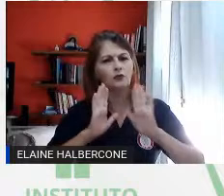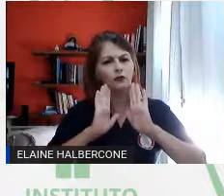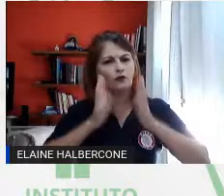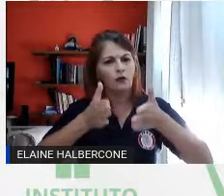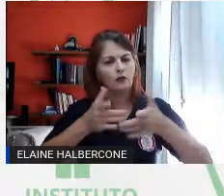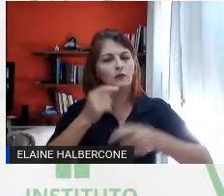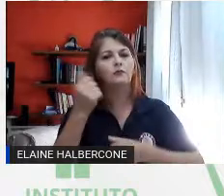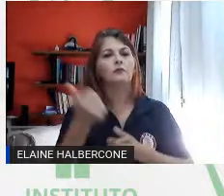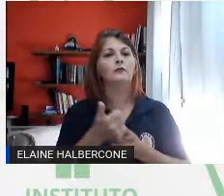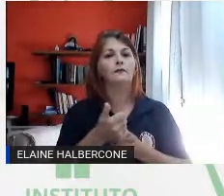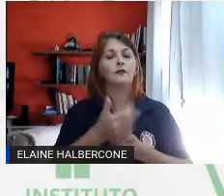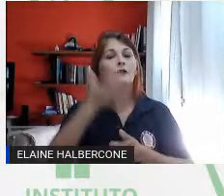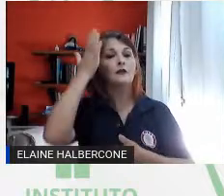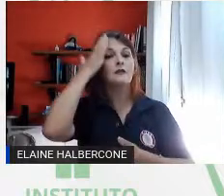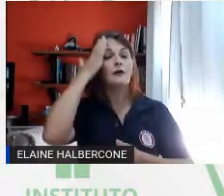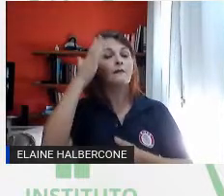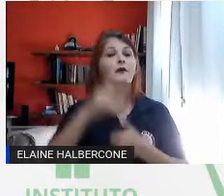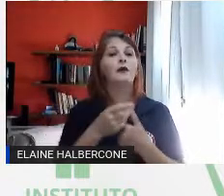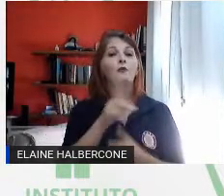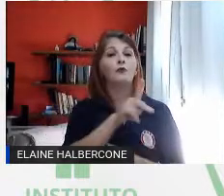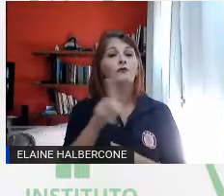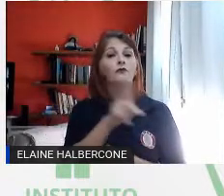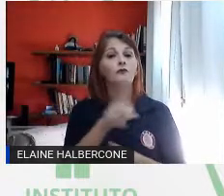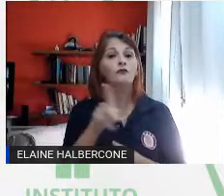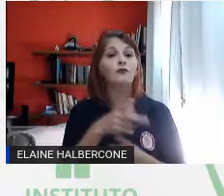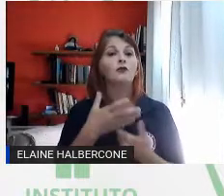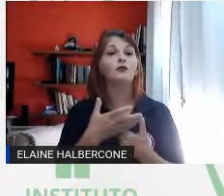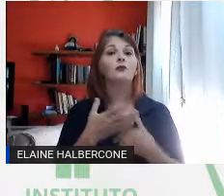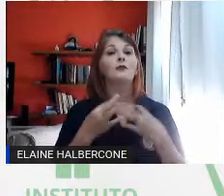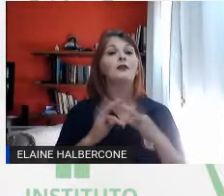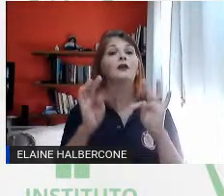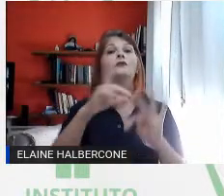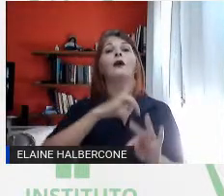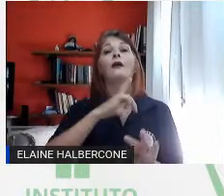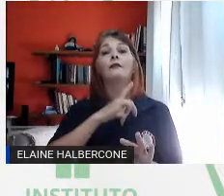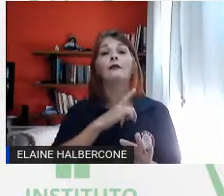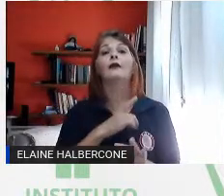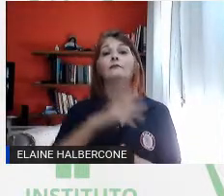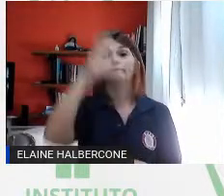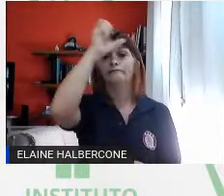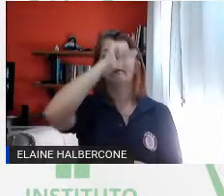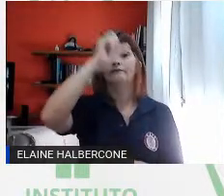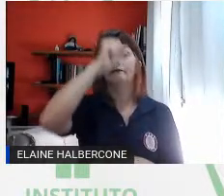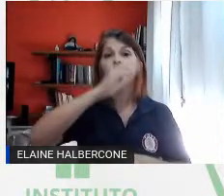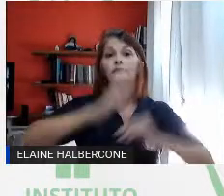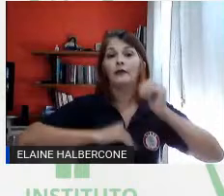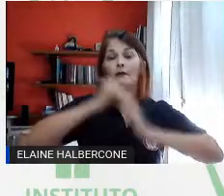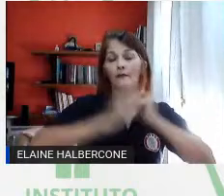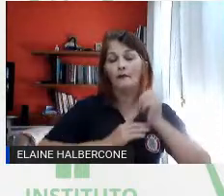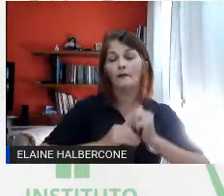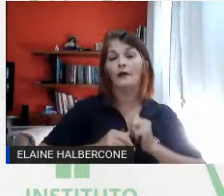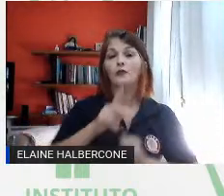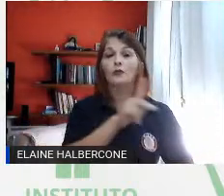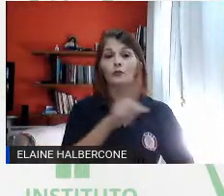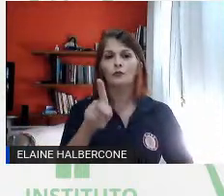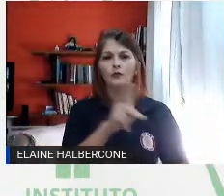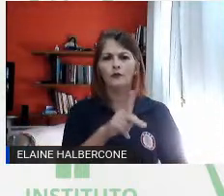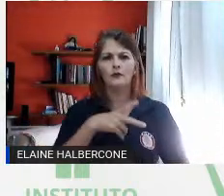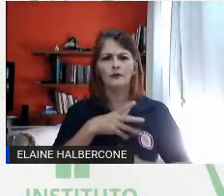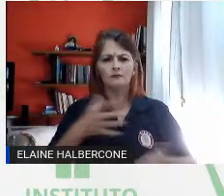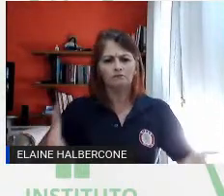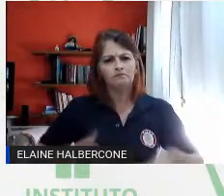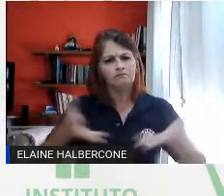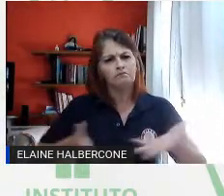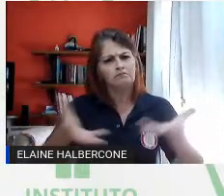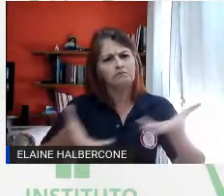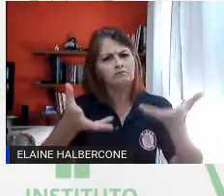o domínio do professor sobre as tecnologias existentes e sua utilização na prática, que o professor se mantenha motivado para aprender